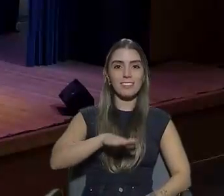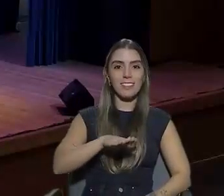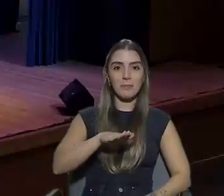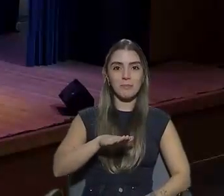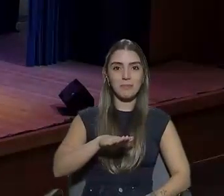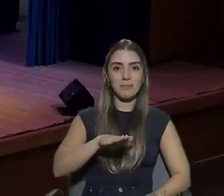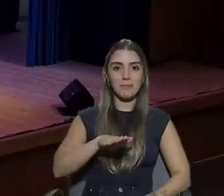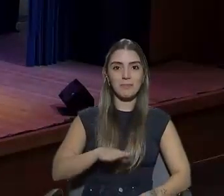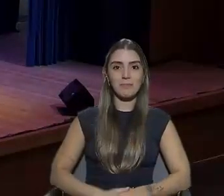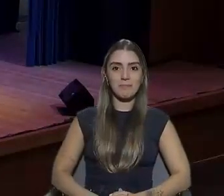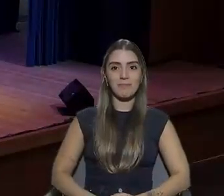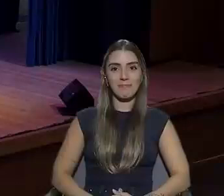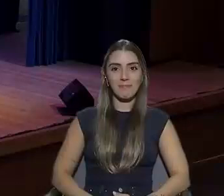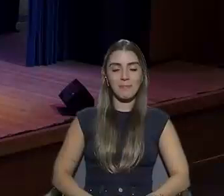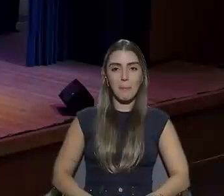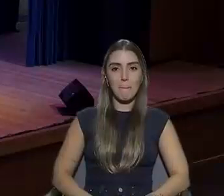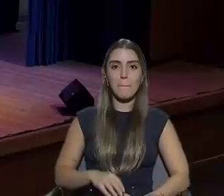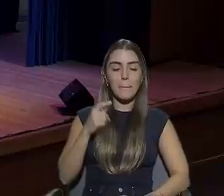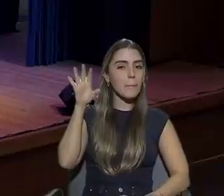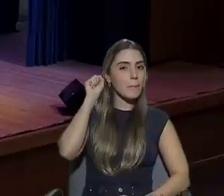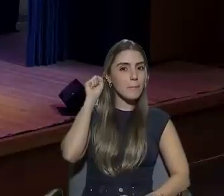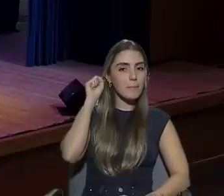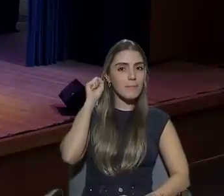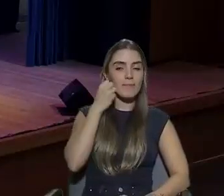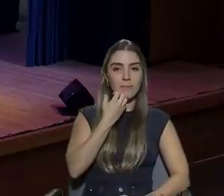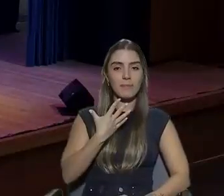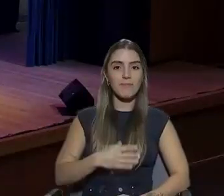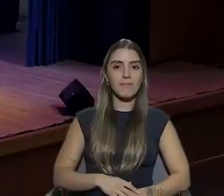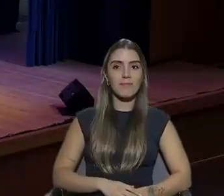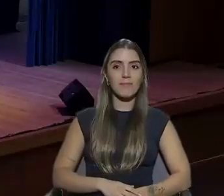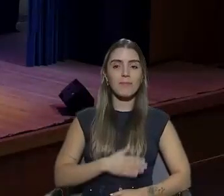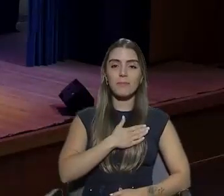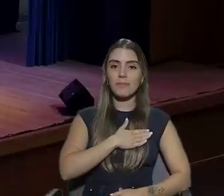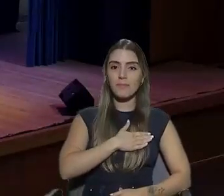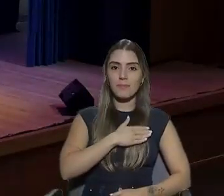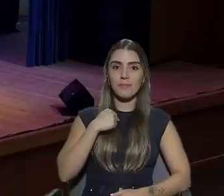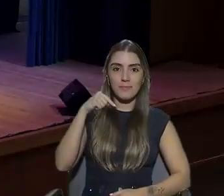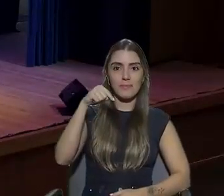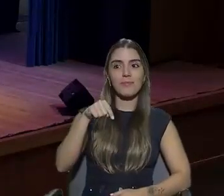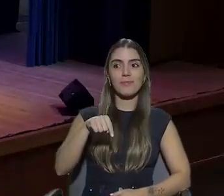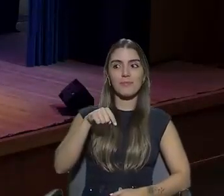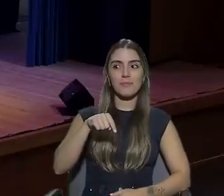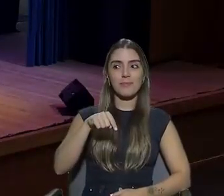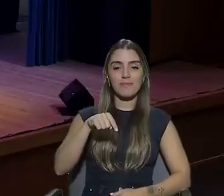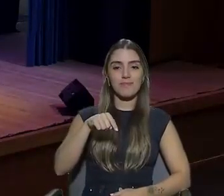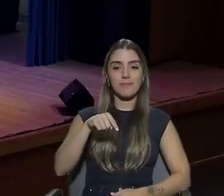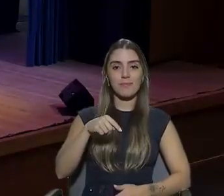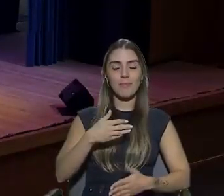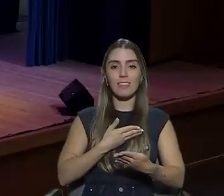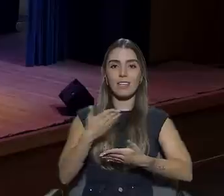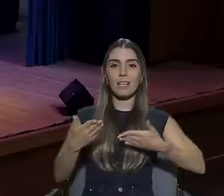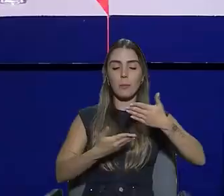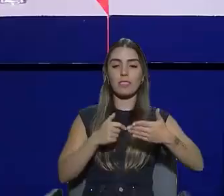Jefferson Tenório, João Carrascosa e Natália Timmerman. A roda de conversa acontece em um auditório com um grande palco.